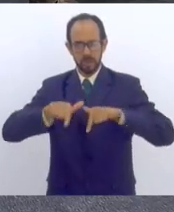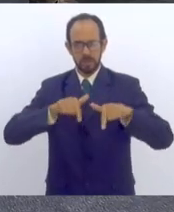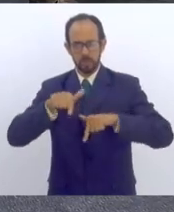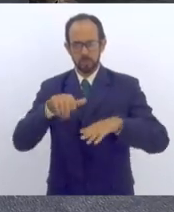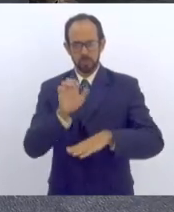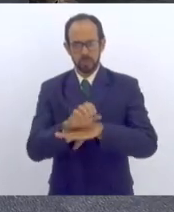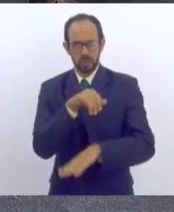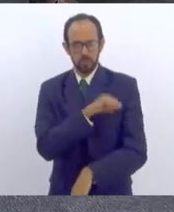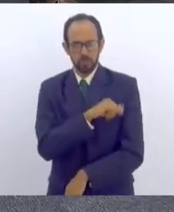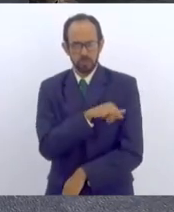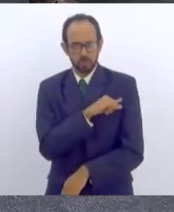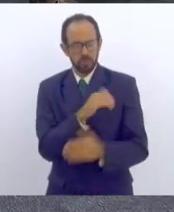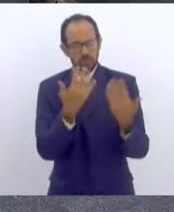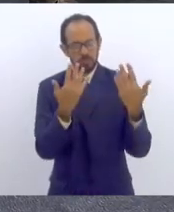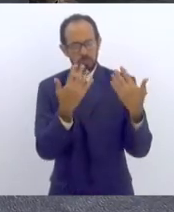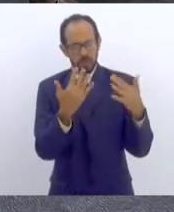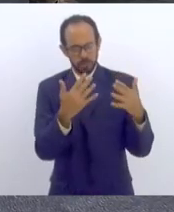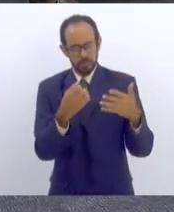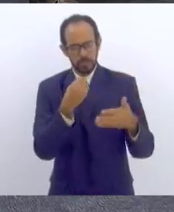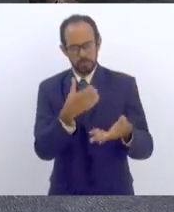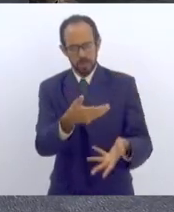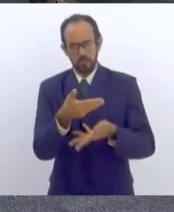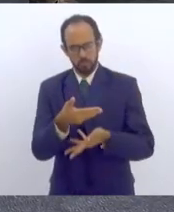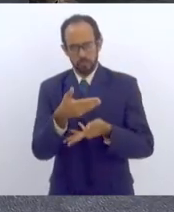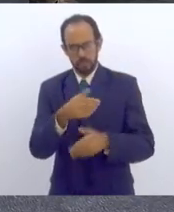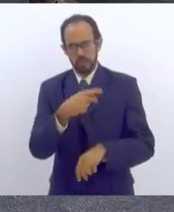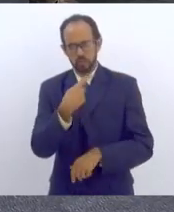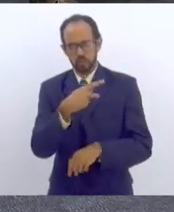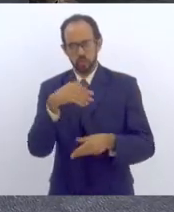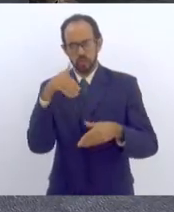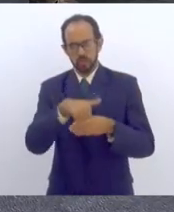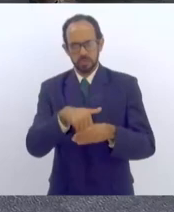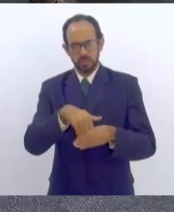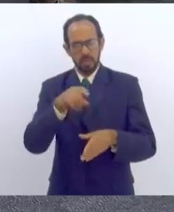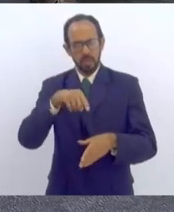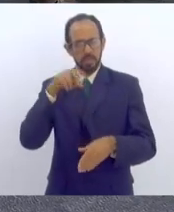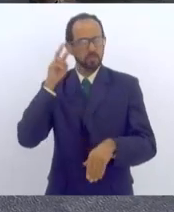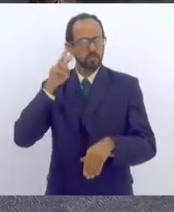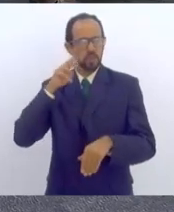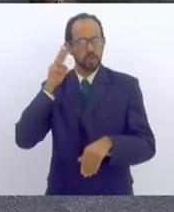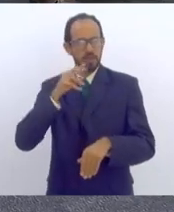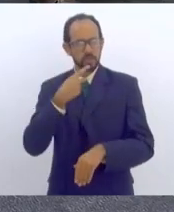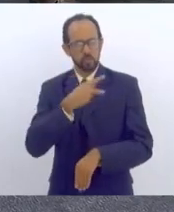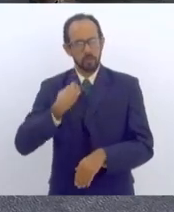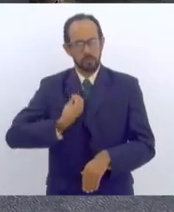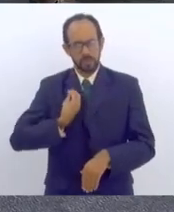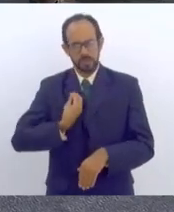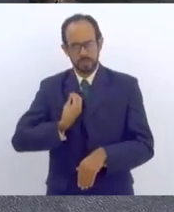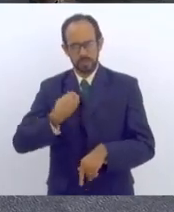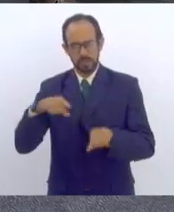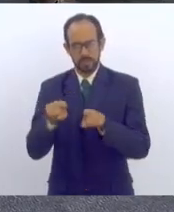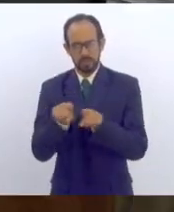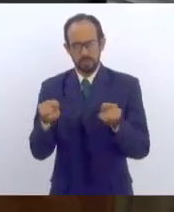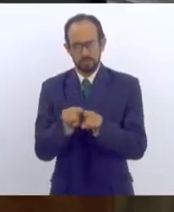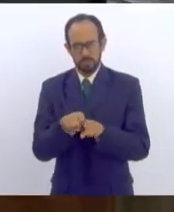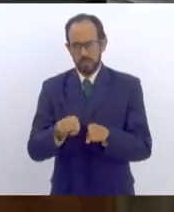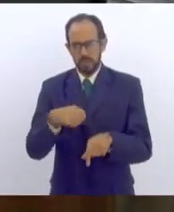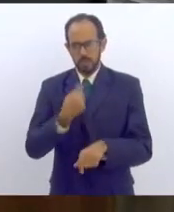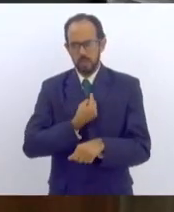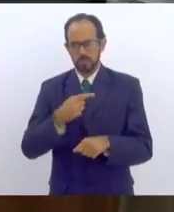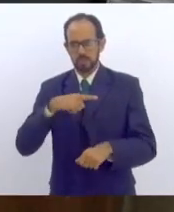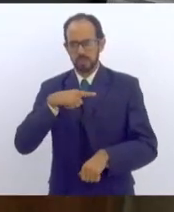Então, parabéns, bem-vinda, sua eleição é histórica, sua presença nessa tribuna aqui é histórica, que a gente tem um